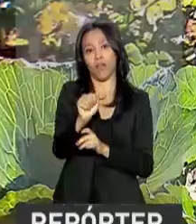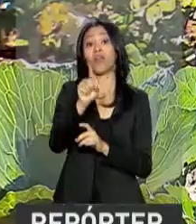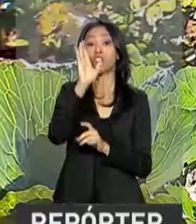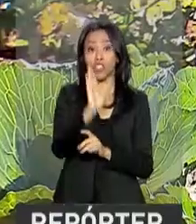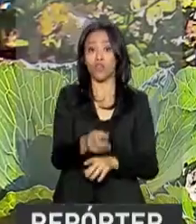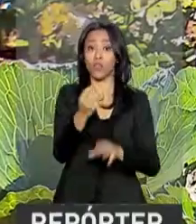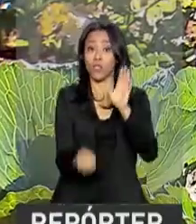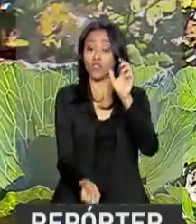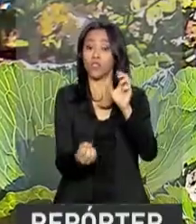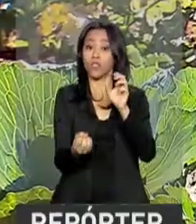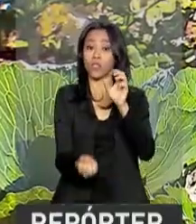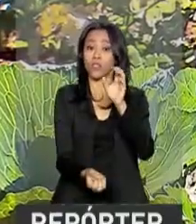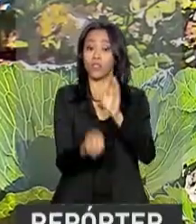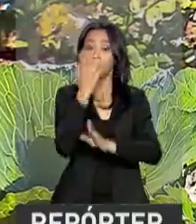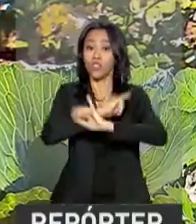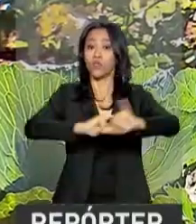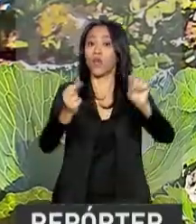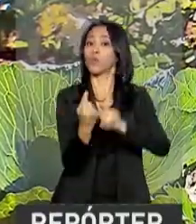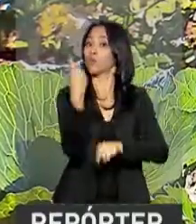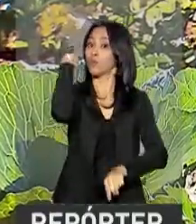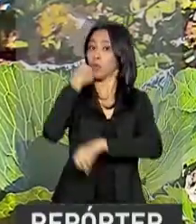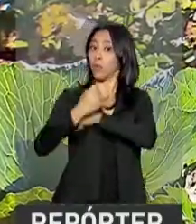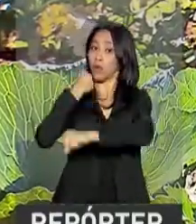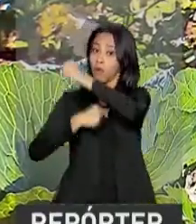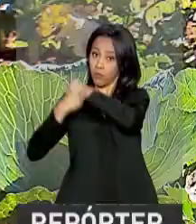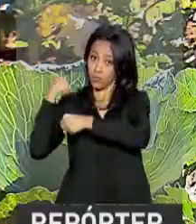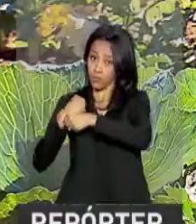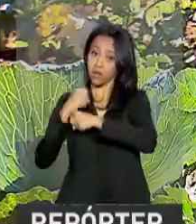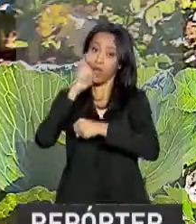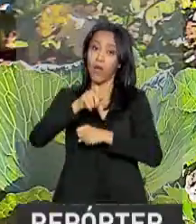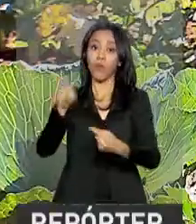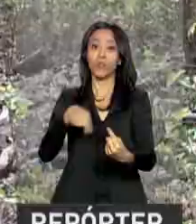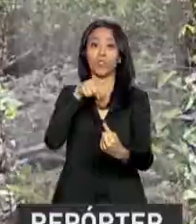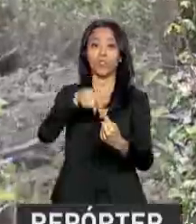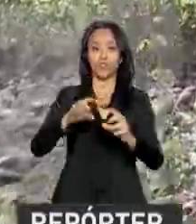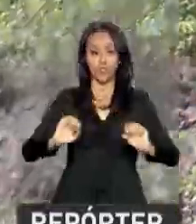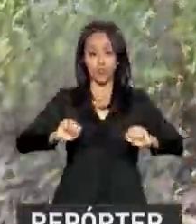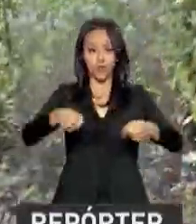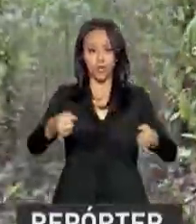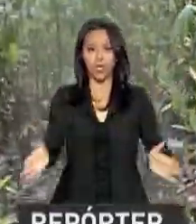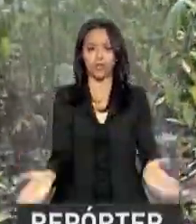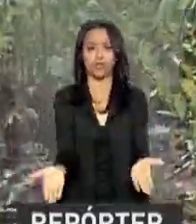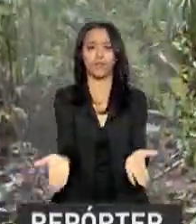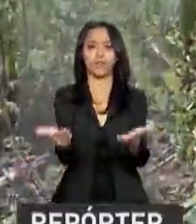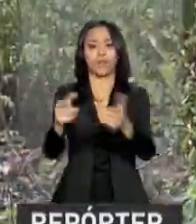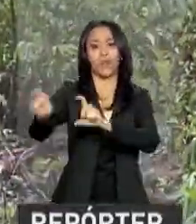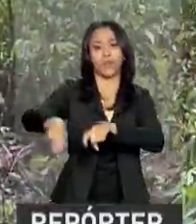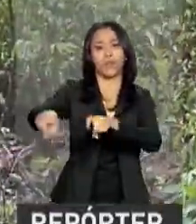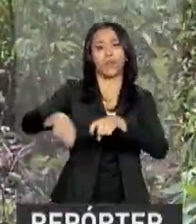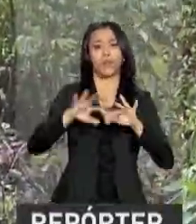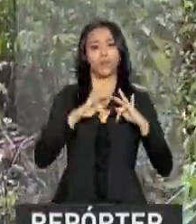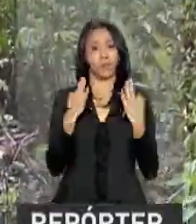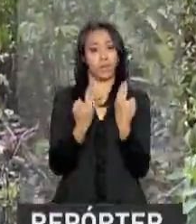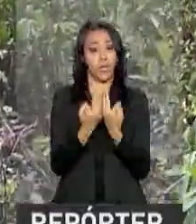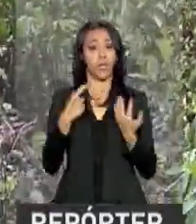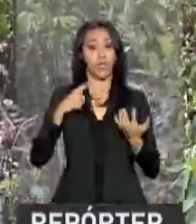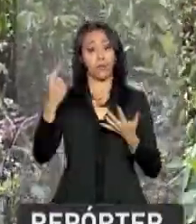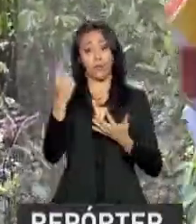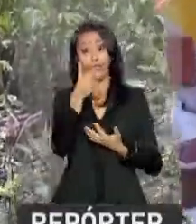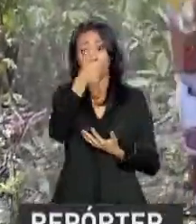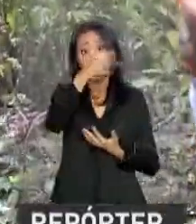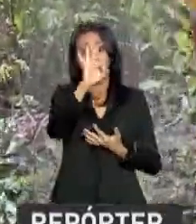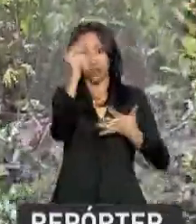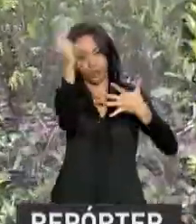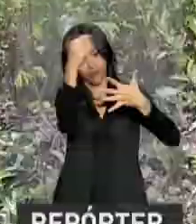plano é um conjunto de ações para o fortalecimento da agricultura familiar e possui dez eixos de atuação são